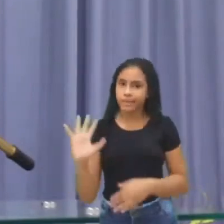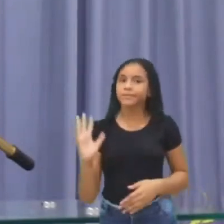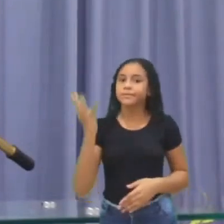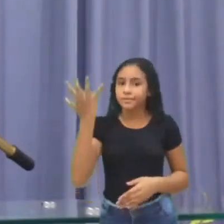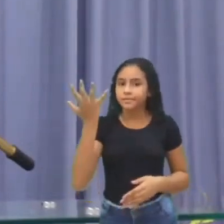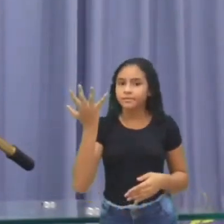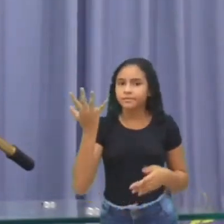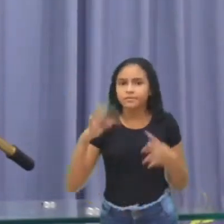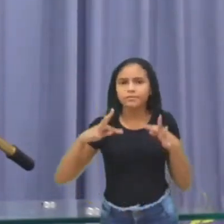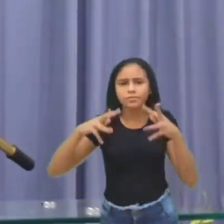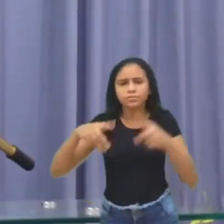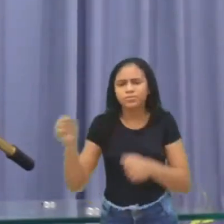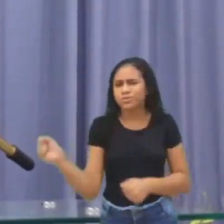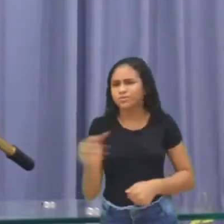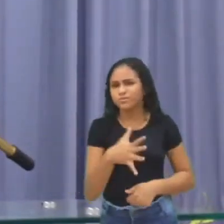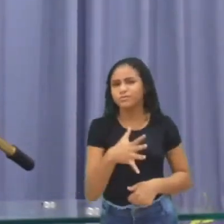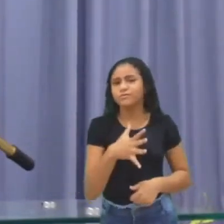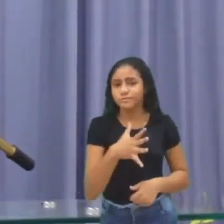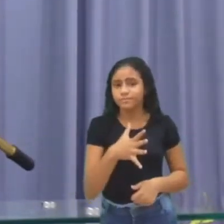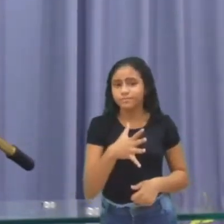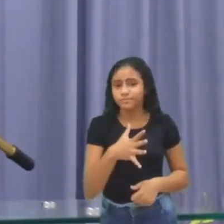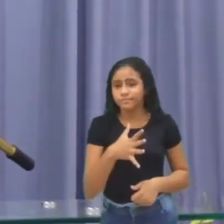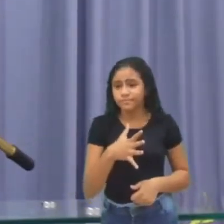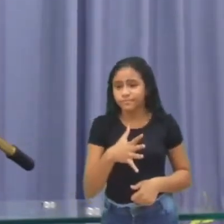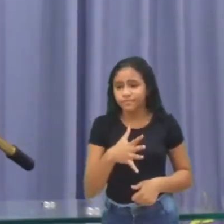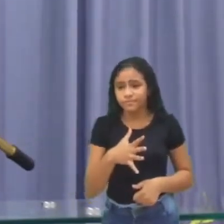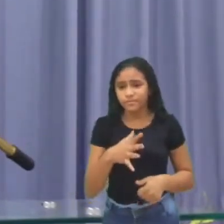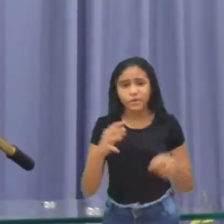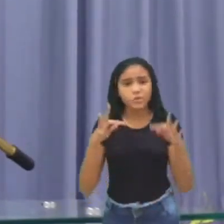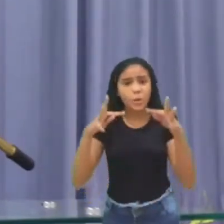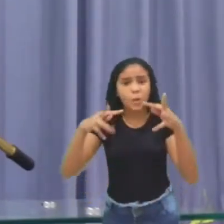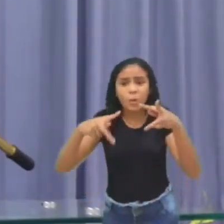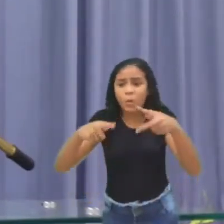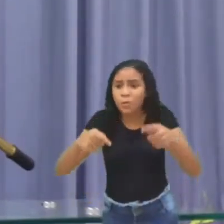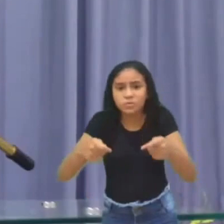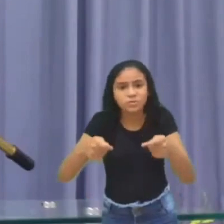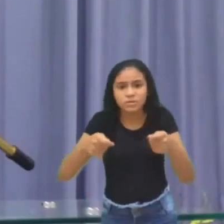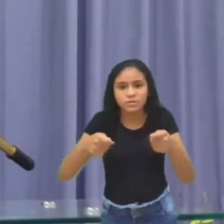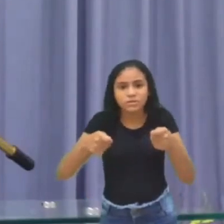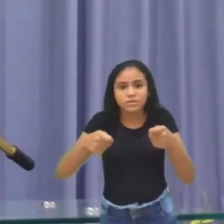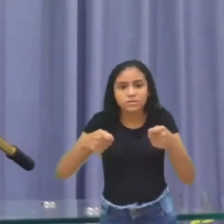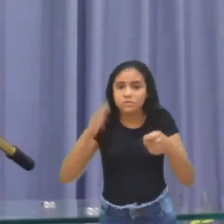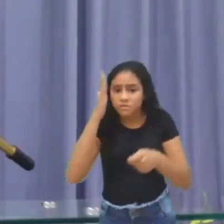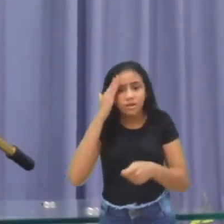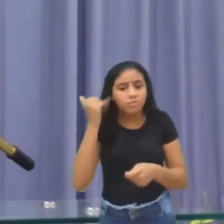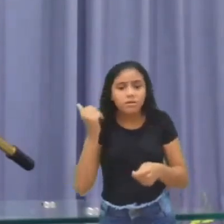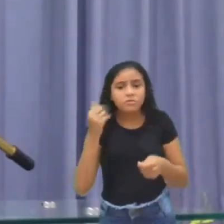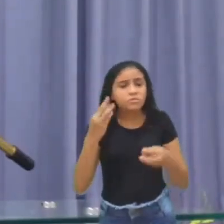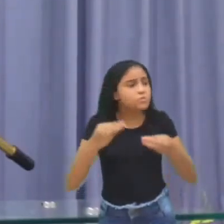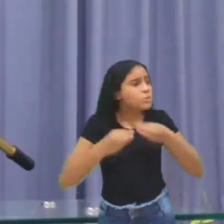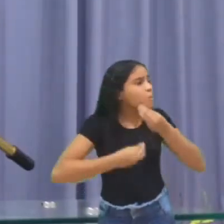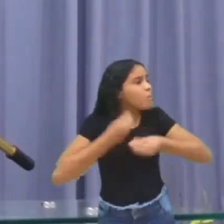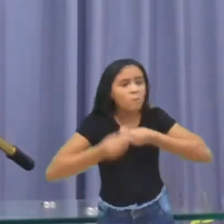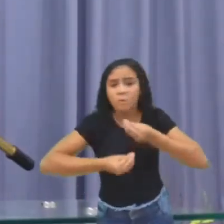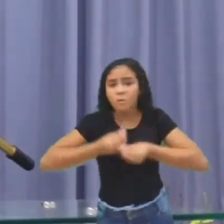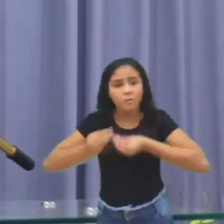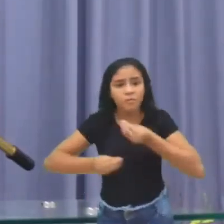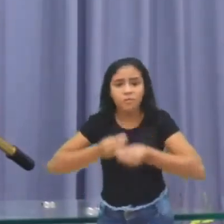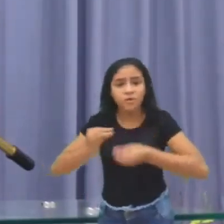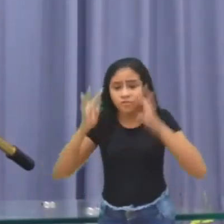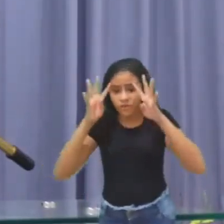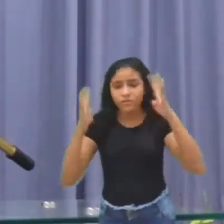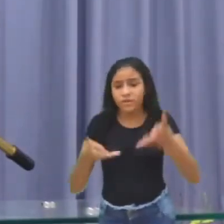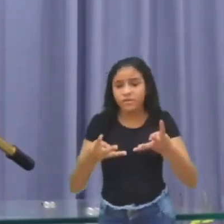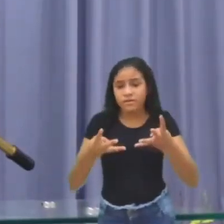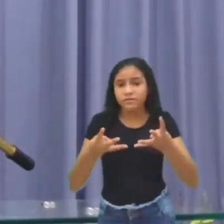é novo. Nós, o governo e nós, não sabemos como tratar ainda exatamente essa situação. Não